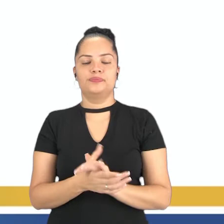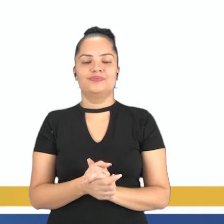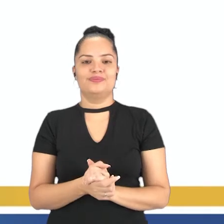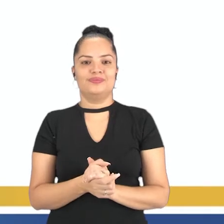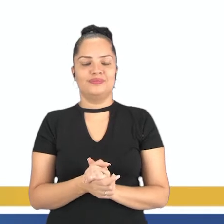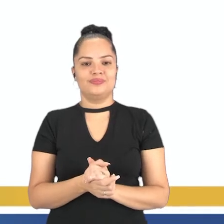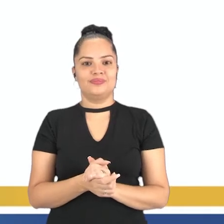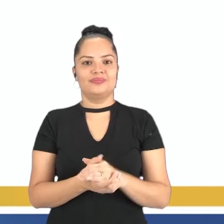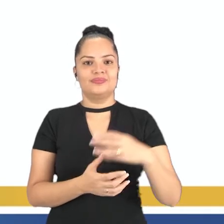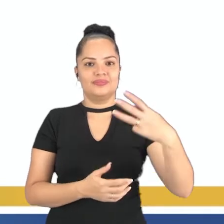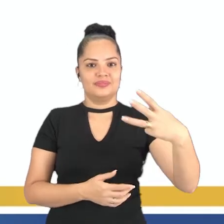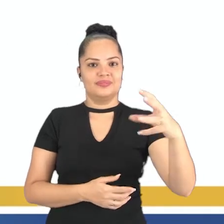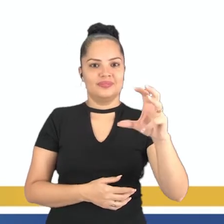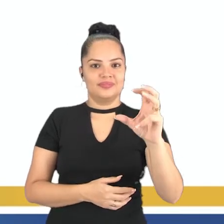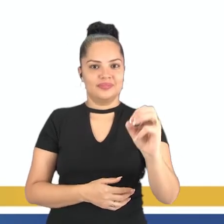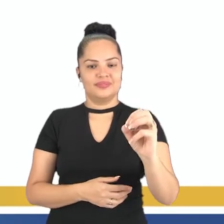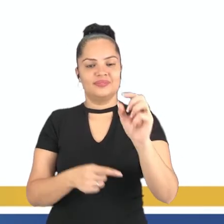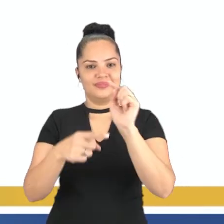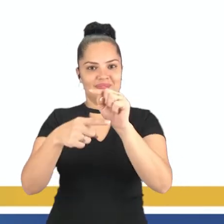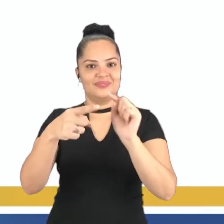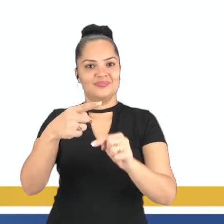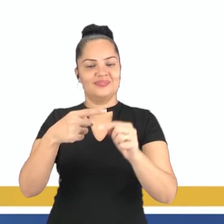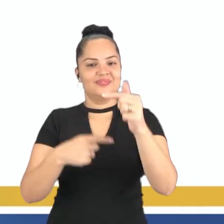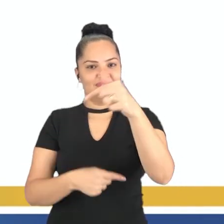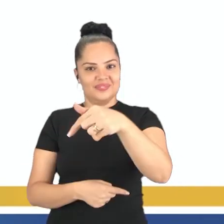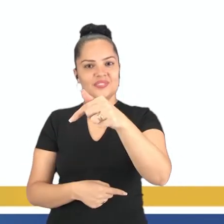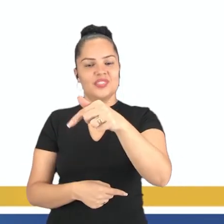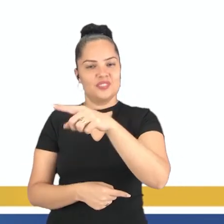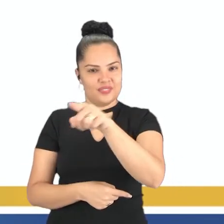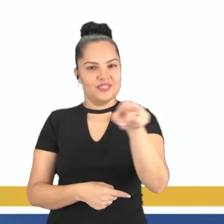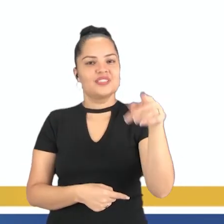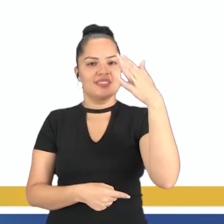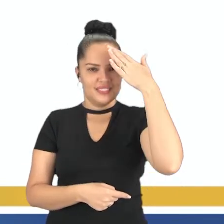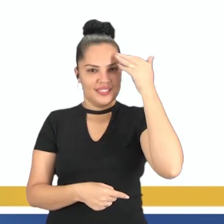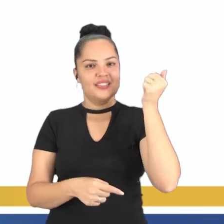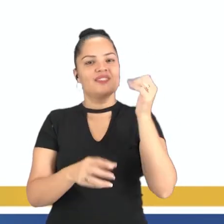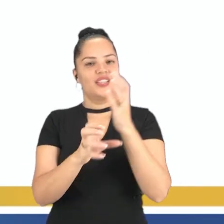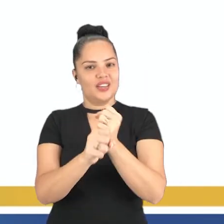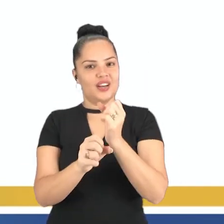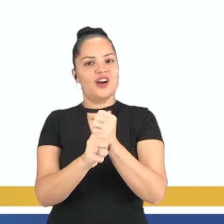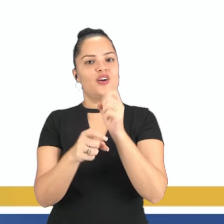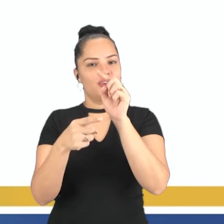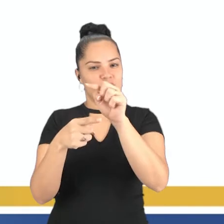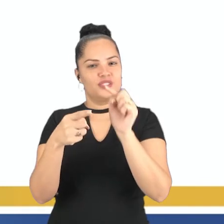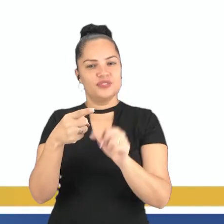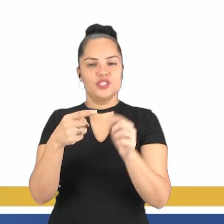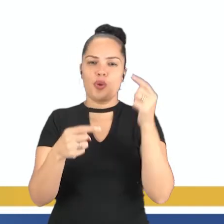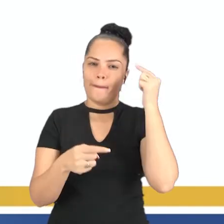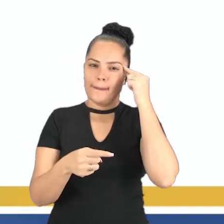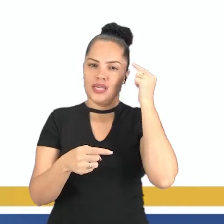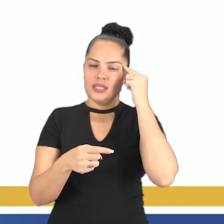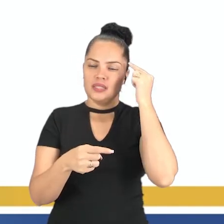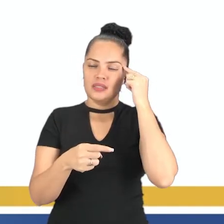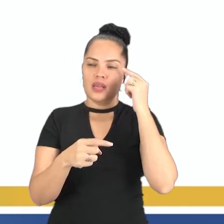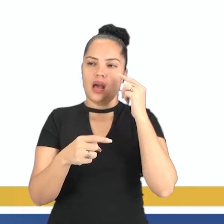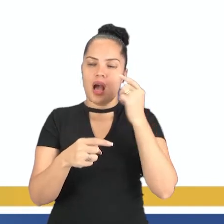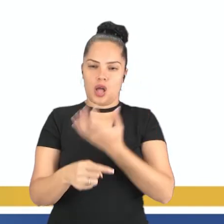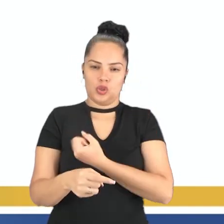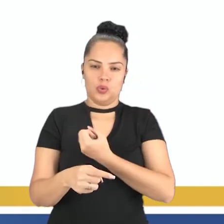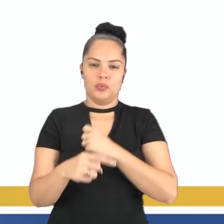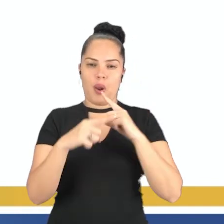350 dividido para 7 e você já sabe dividir, certo? Então, você vai pensar em um número que multiplicado